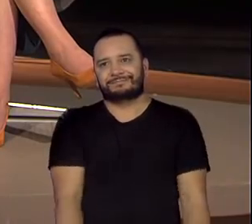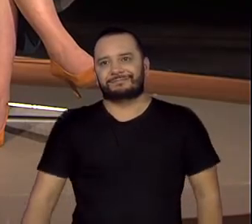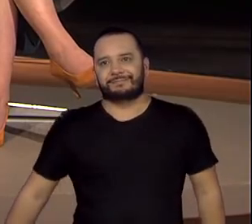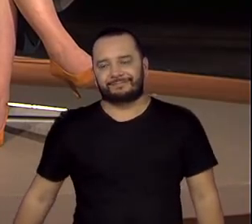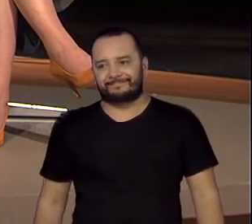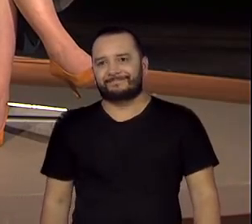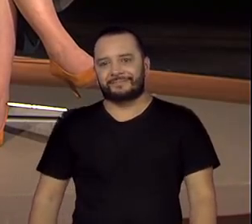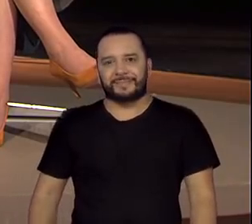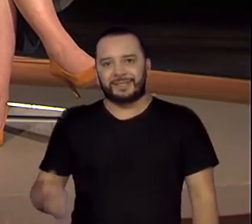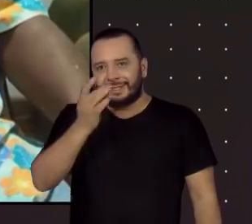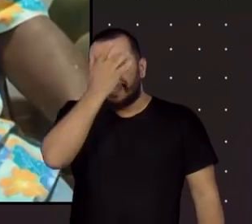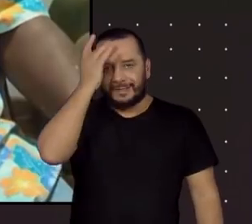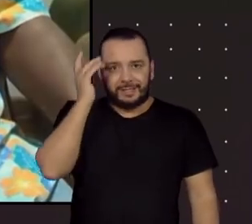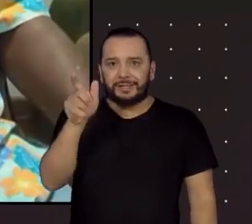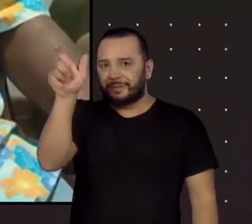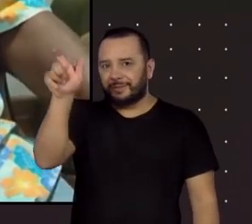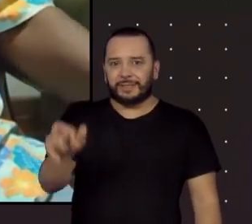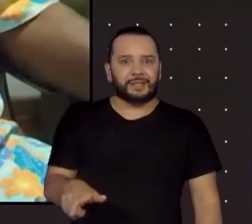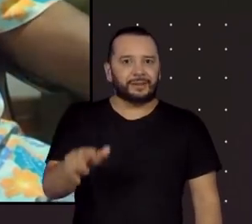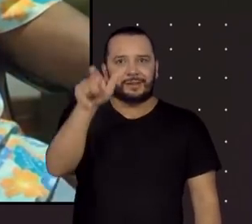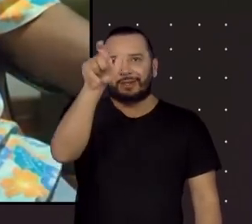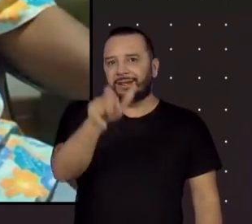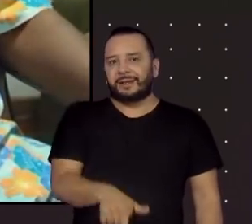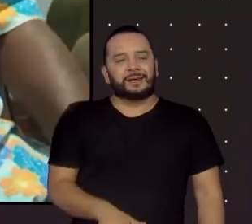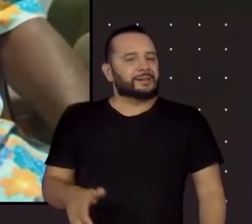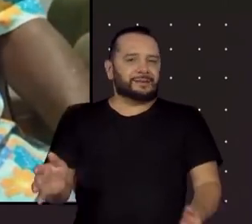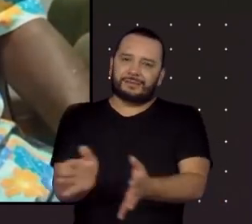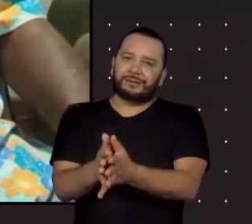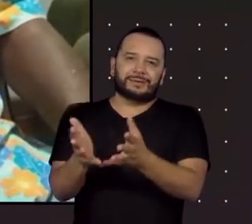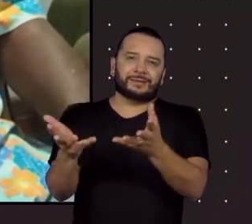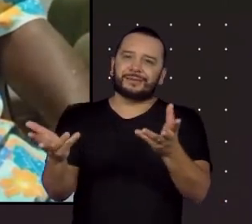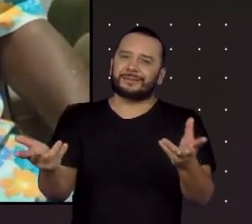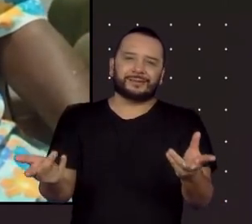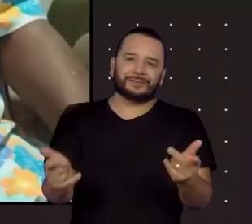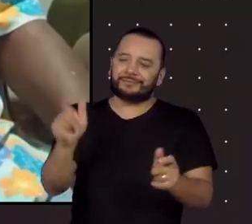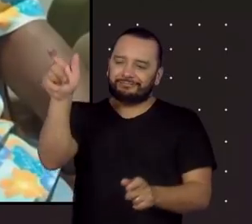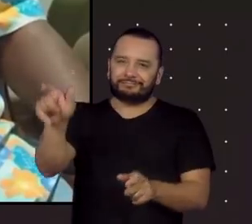pessoas não existem, essas pessoas são maravilhosas e